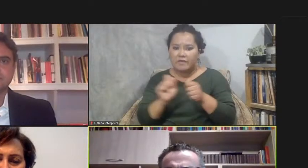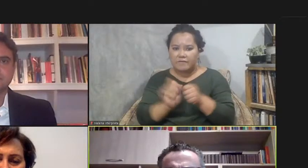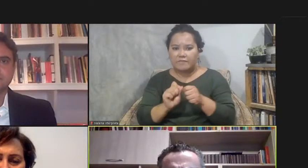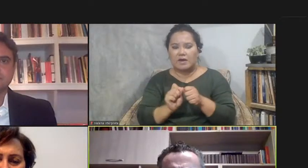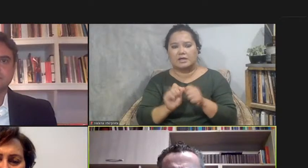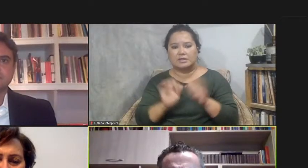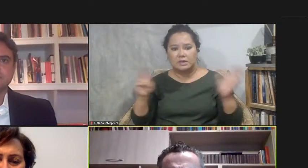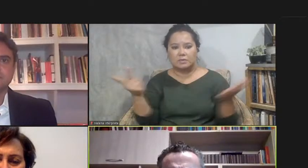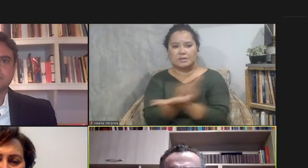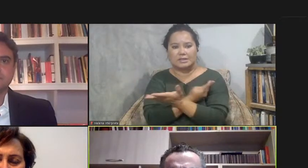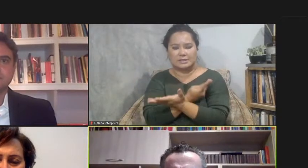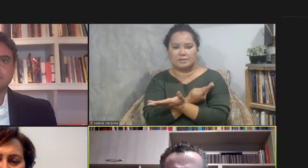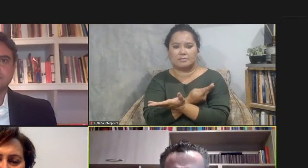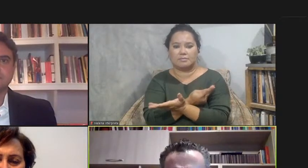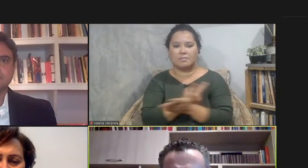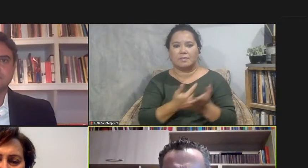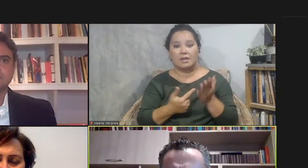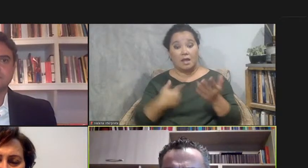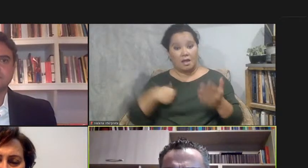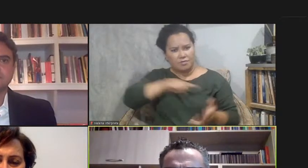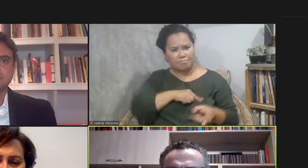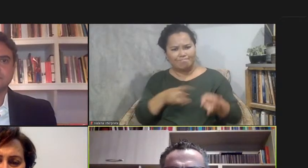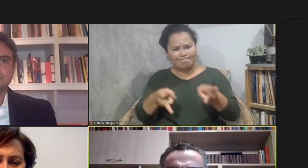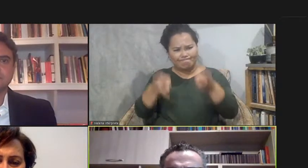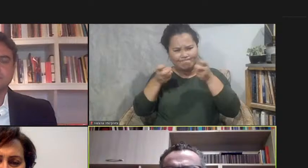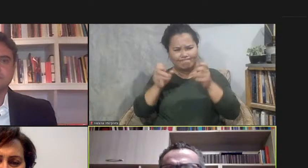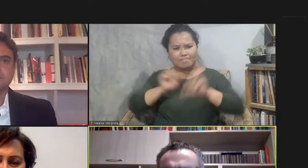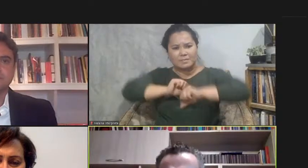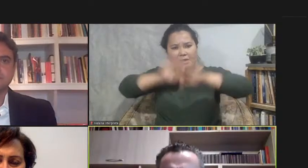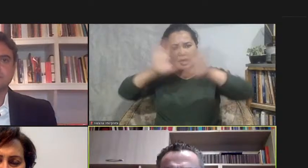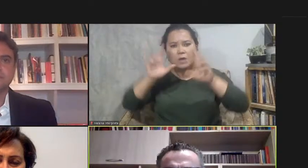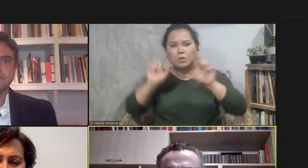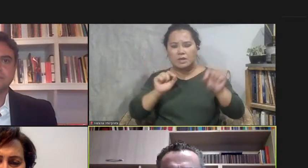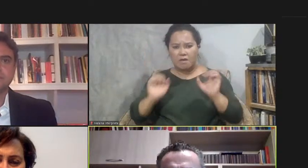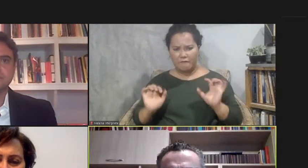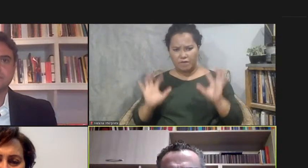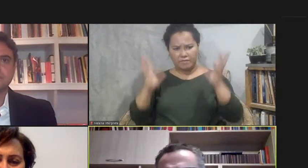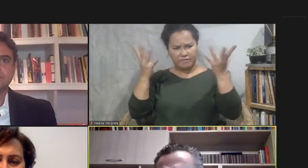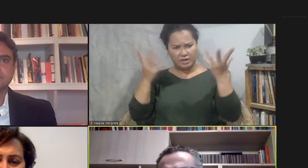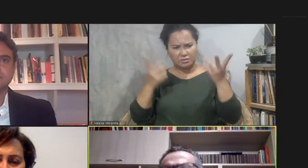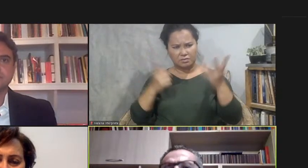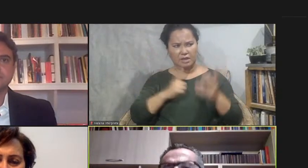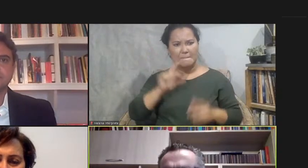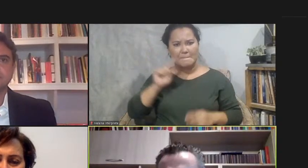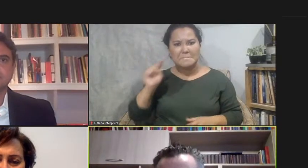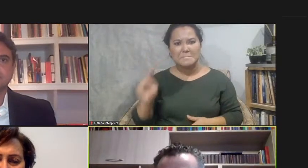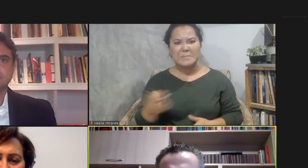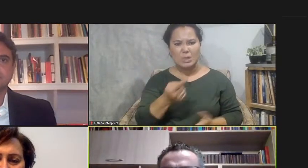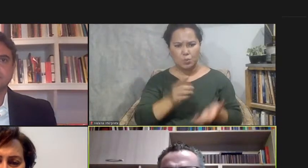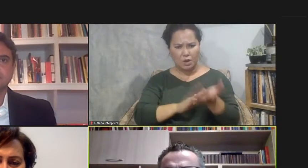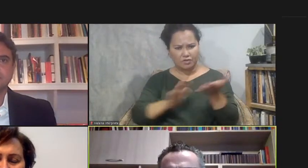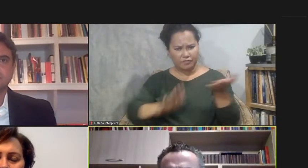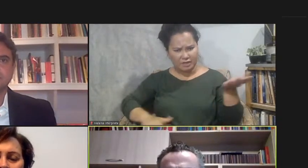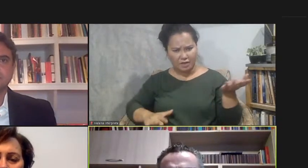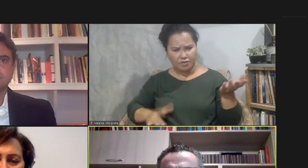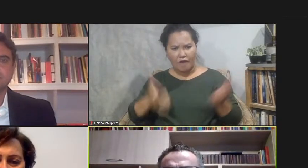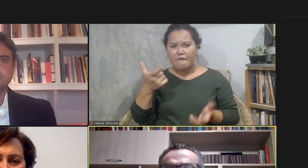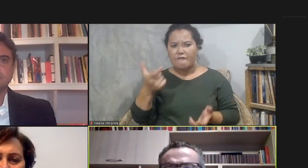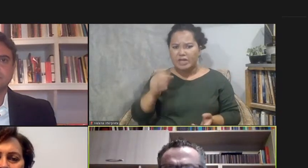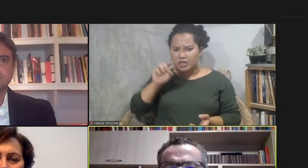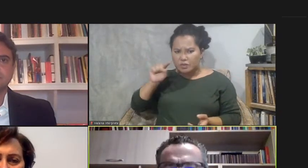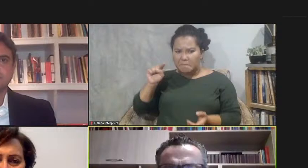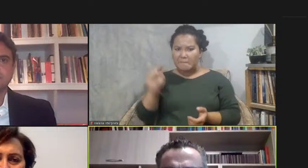bem claro que um evento com 1.000 atividades, com 20.000 participantes, tem a comunidade inteira por